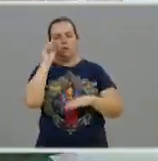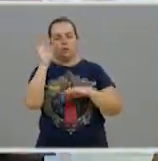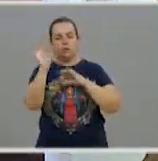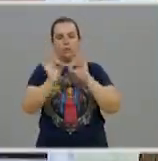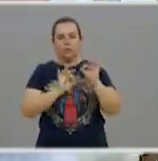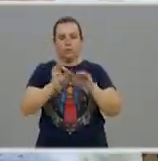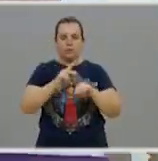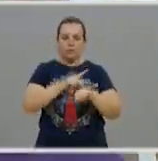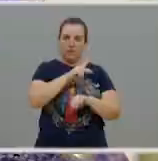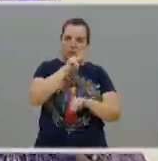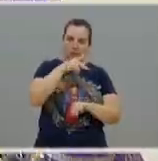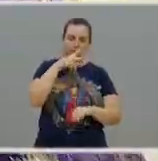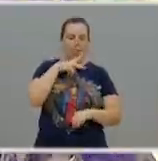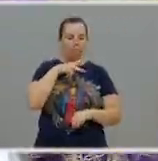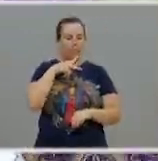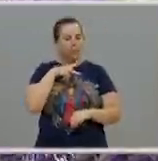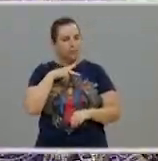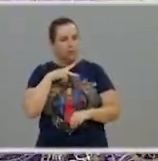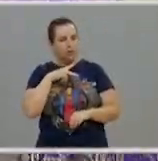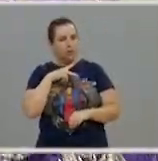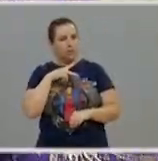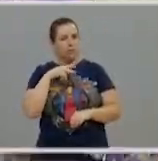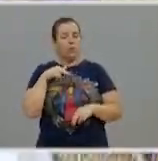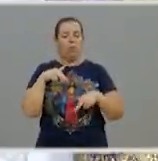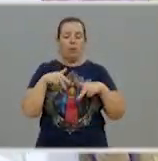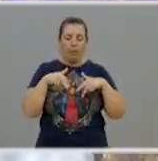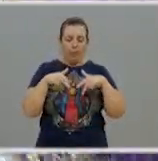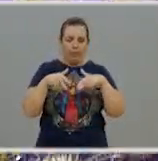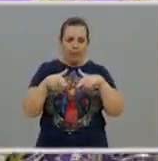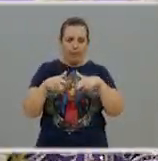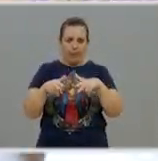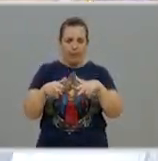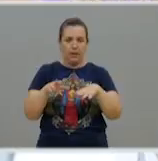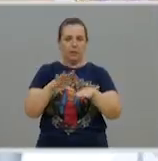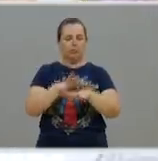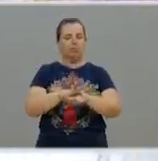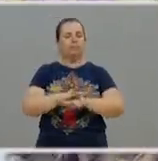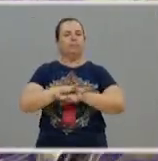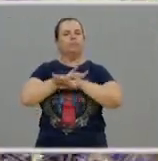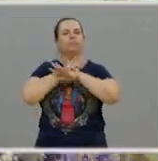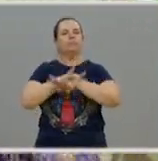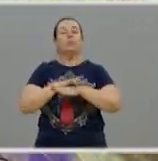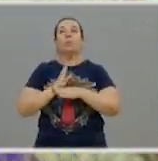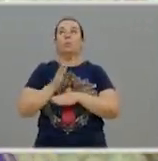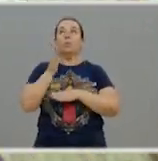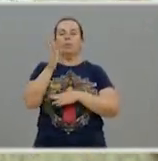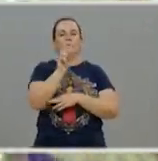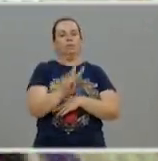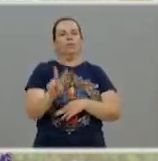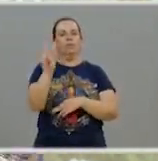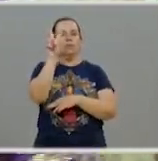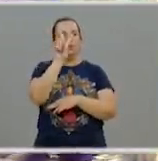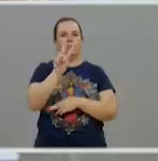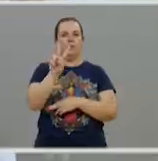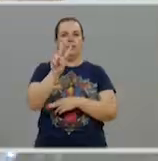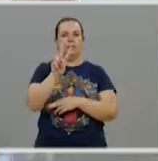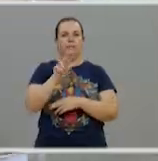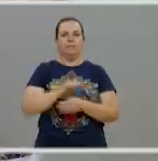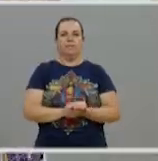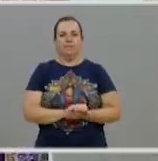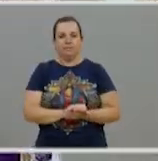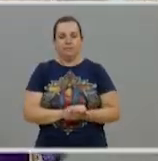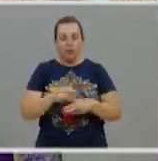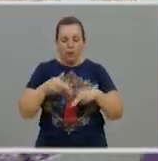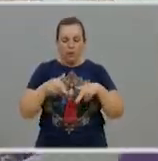pessoal, tanto que é uma caminhada segura rumo à vitória, é uma caminhada de